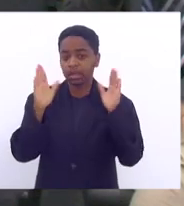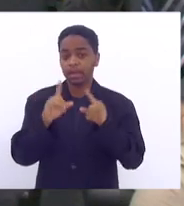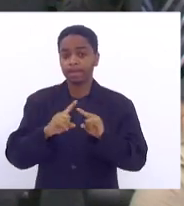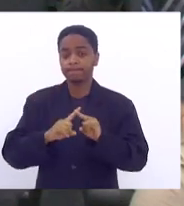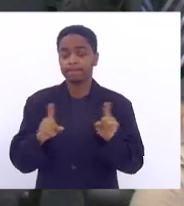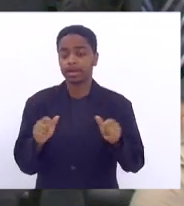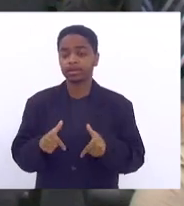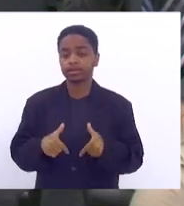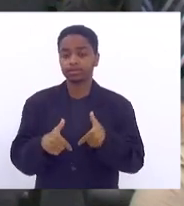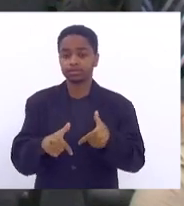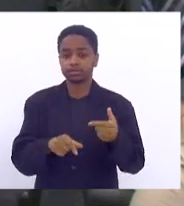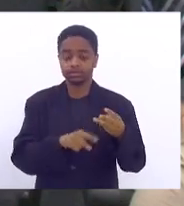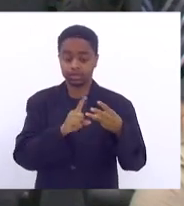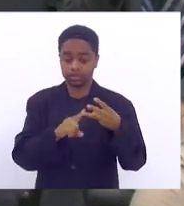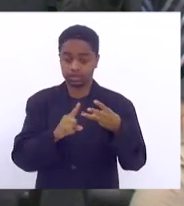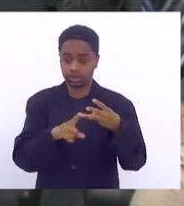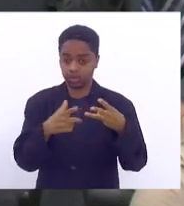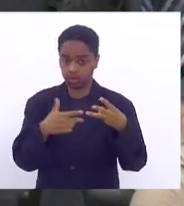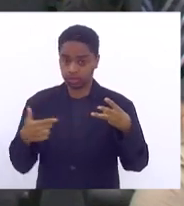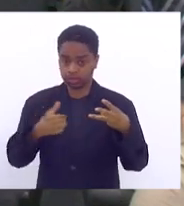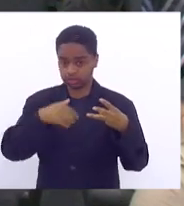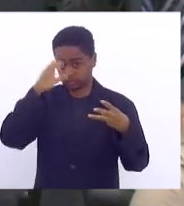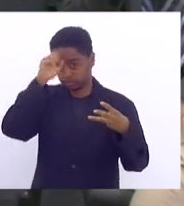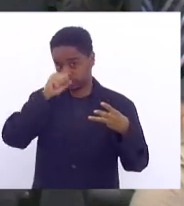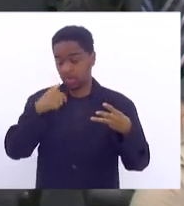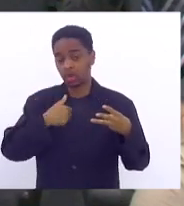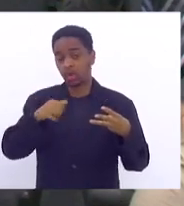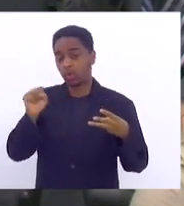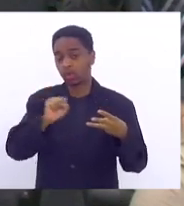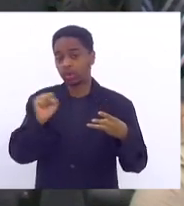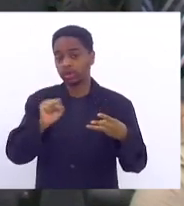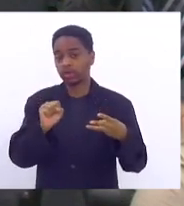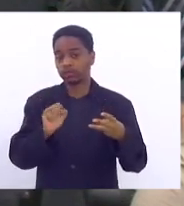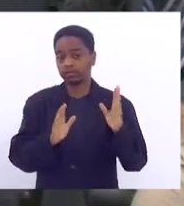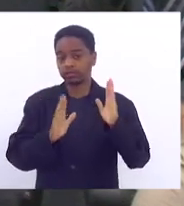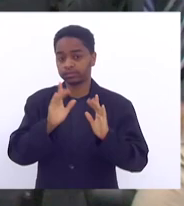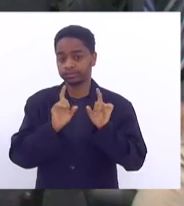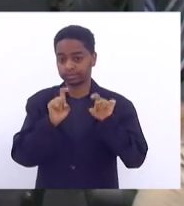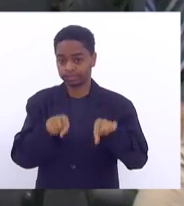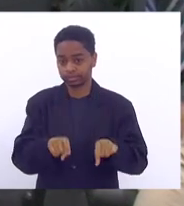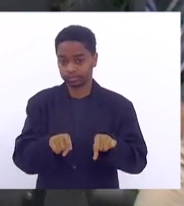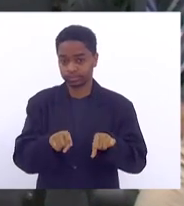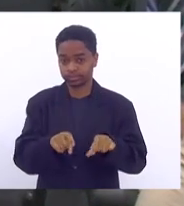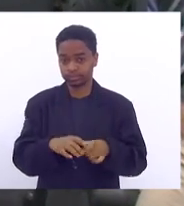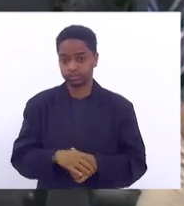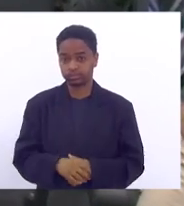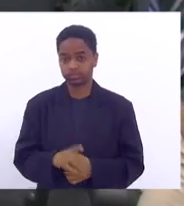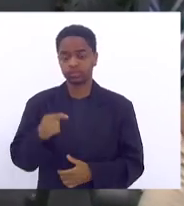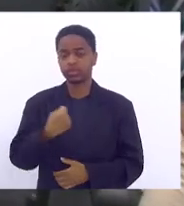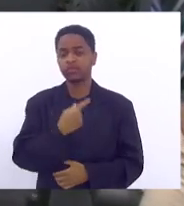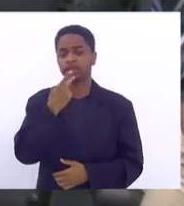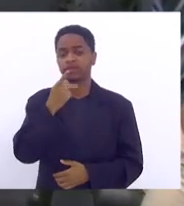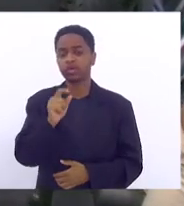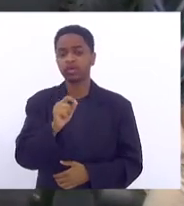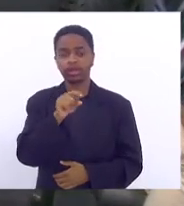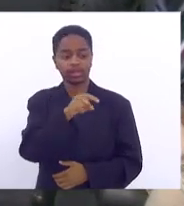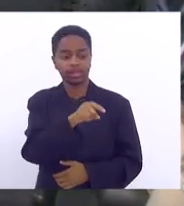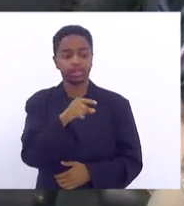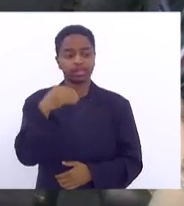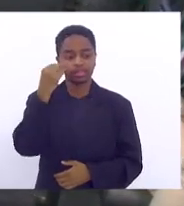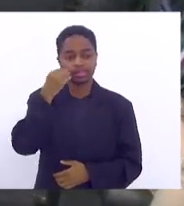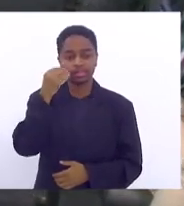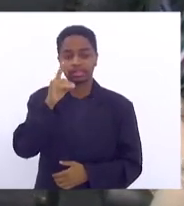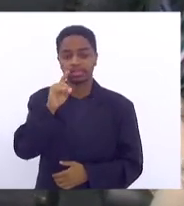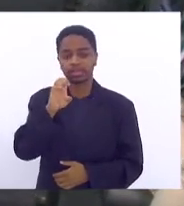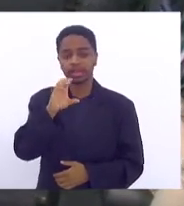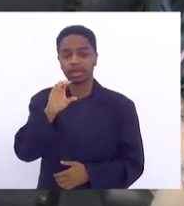Presidente e a terceira coisa que eu aprendi eu tô aqui no meu oitavo par a gente chama o deputado Lu Paulo de decano mas eu tenho mais